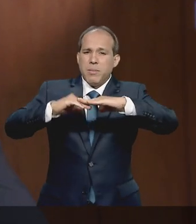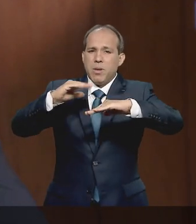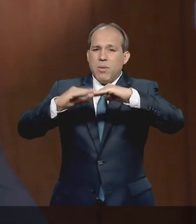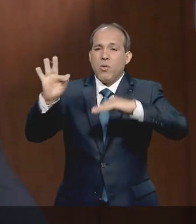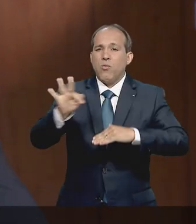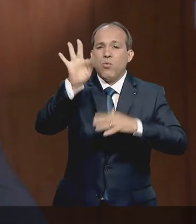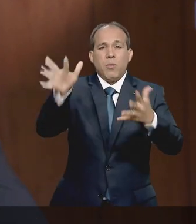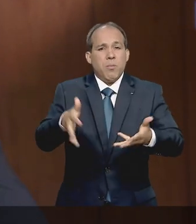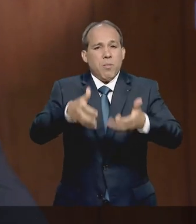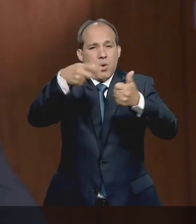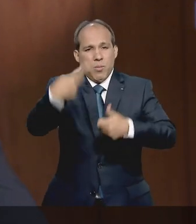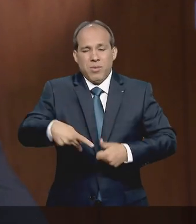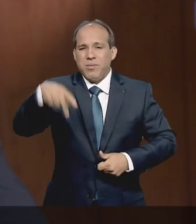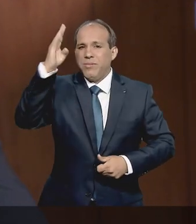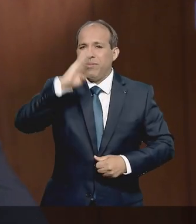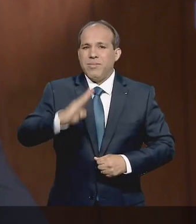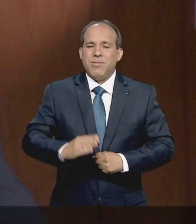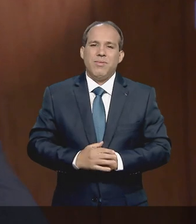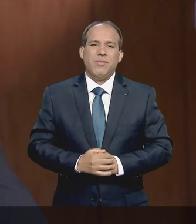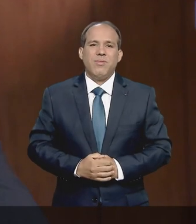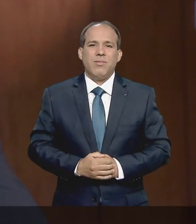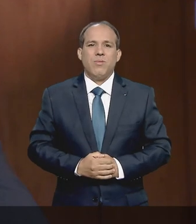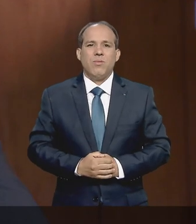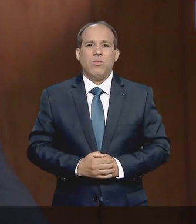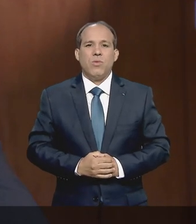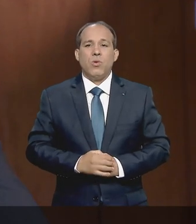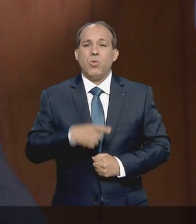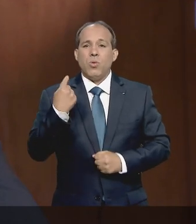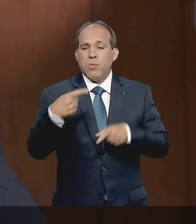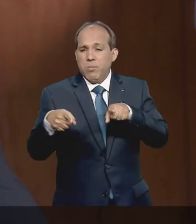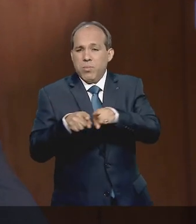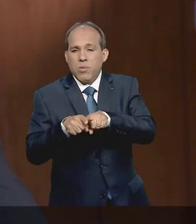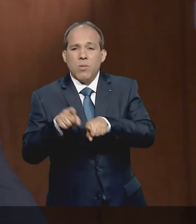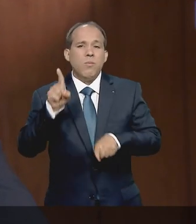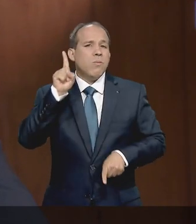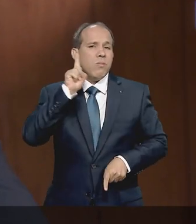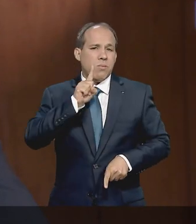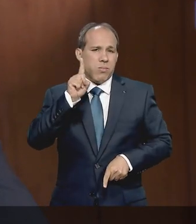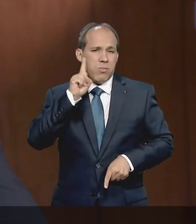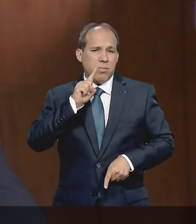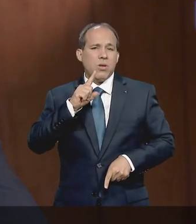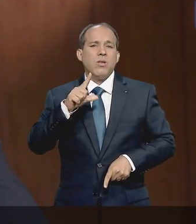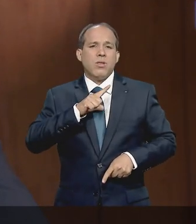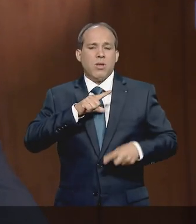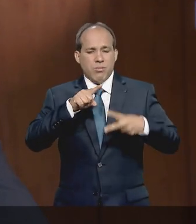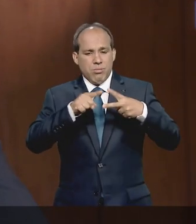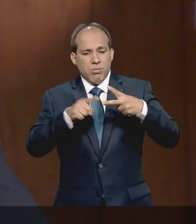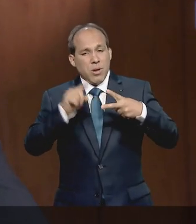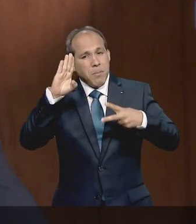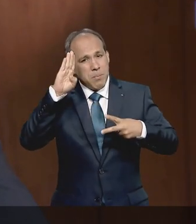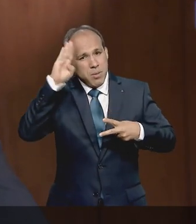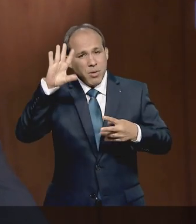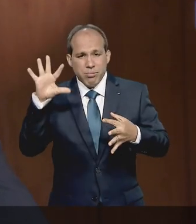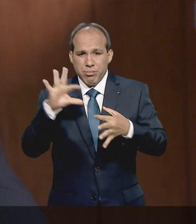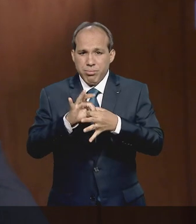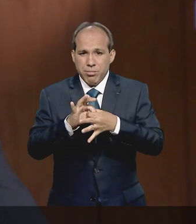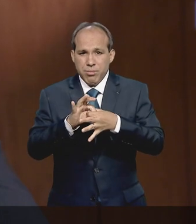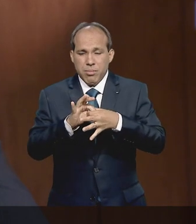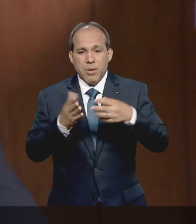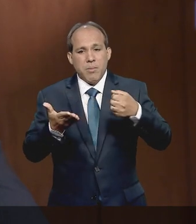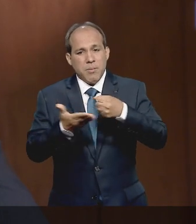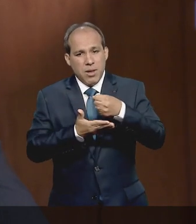construção de um futuro melhor para o Brasil a nossa parceria com os Estados Unidos está alicerçada em dois pilares básicos